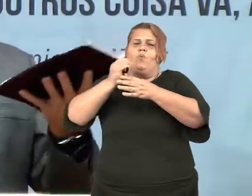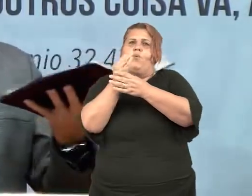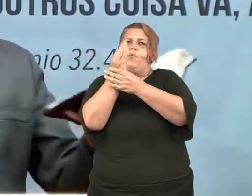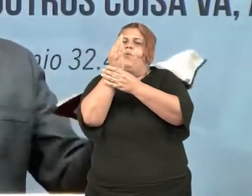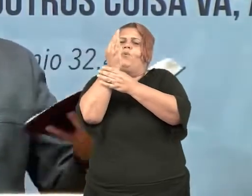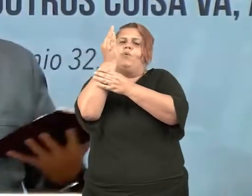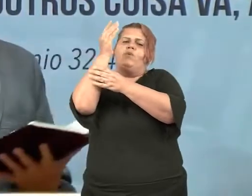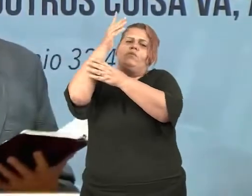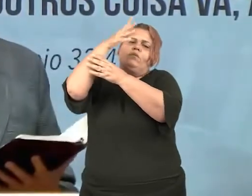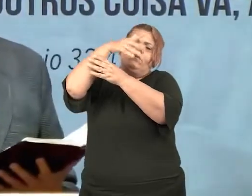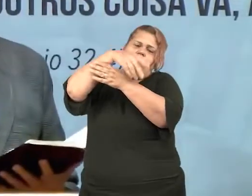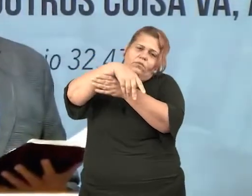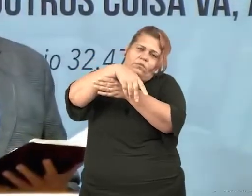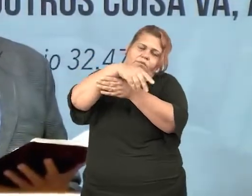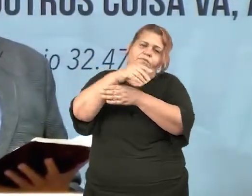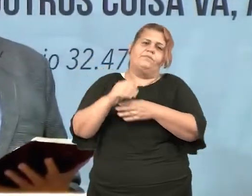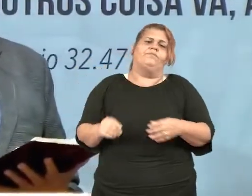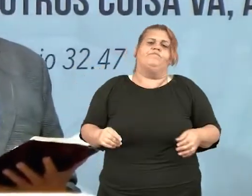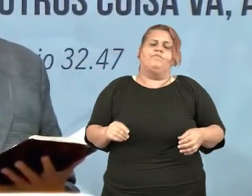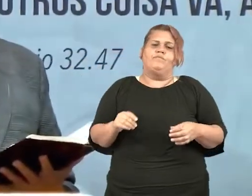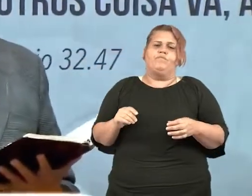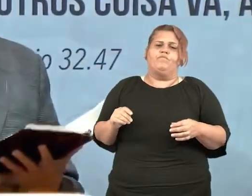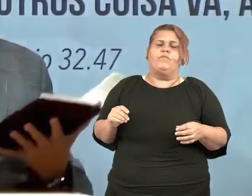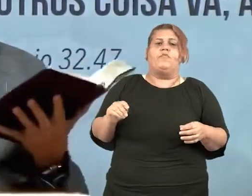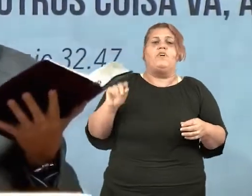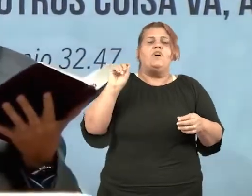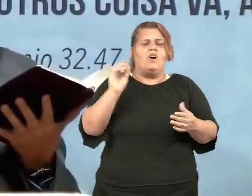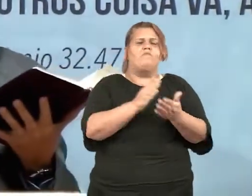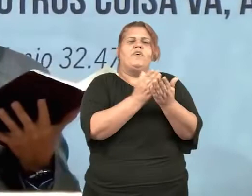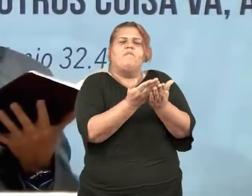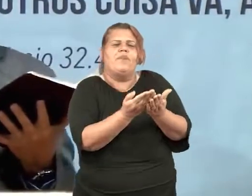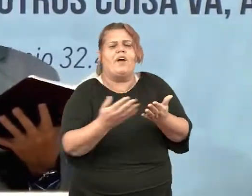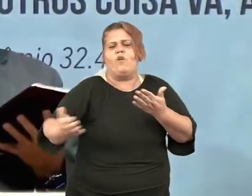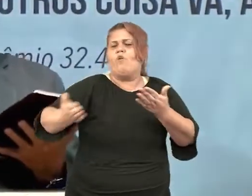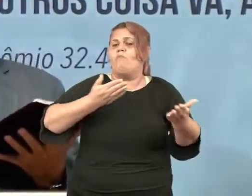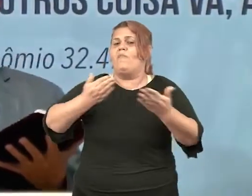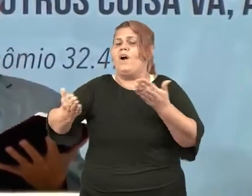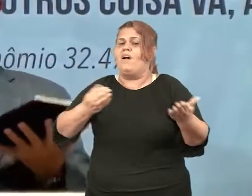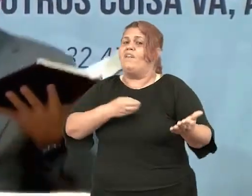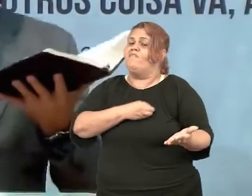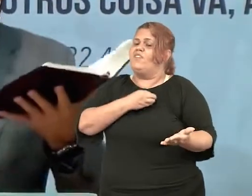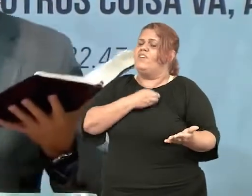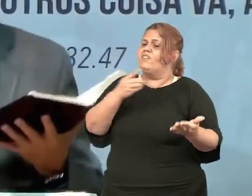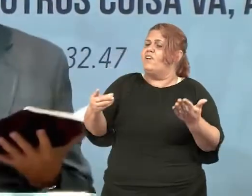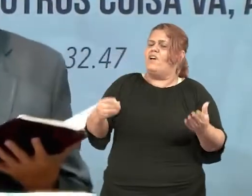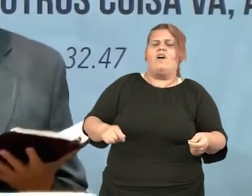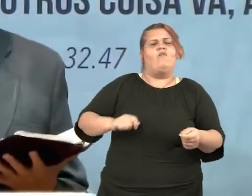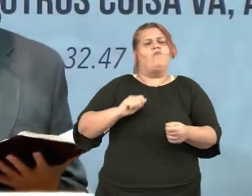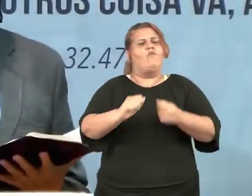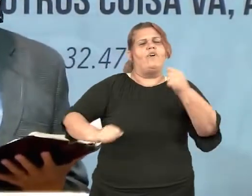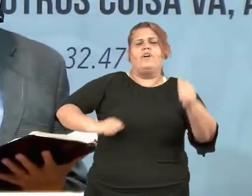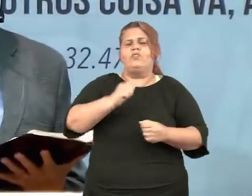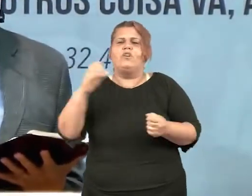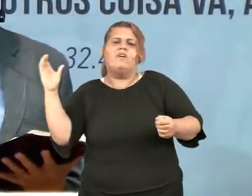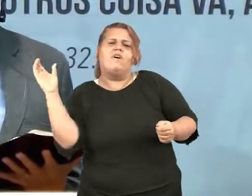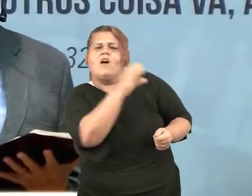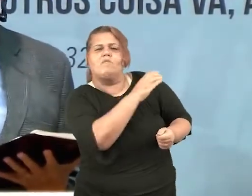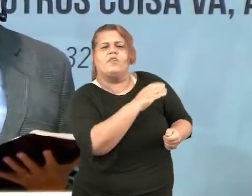floresce, depois murcha e seca. A Bíblia compara a nossa vida como um corredor veloz.